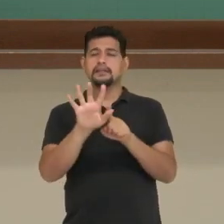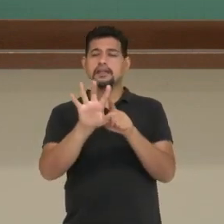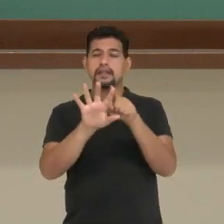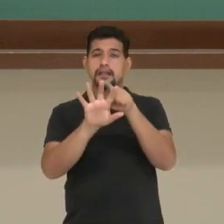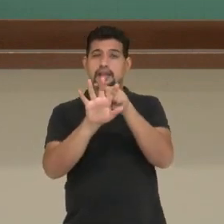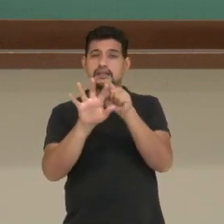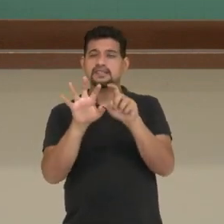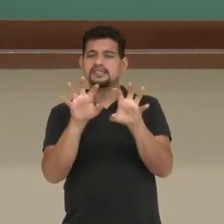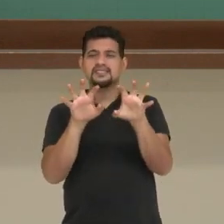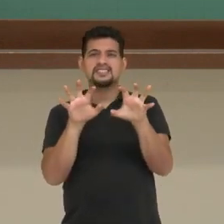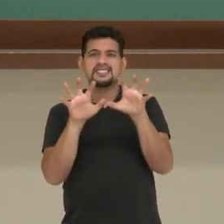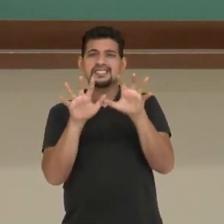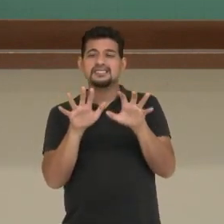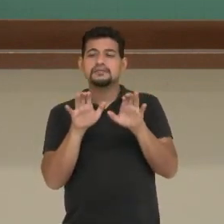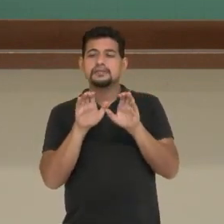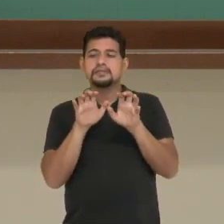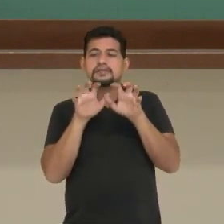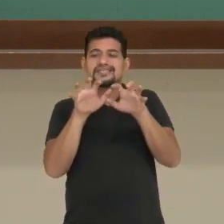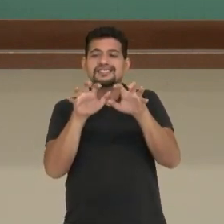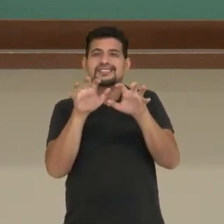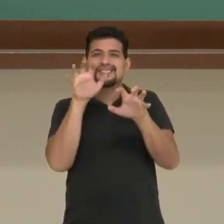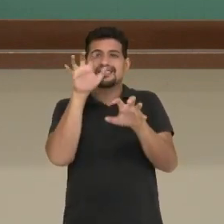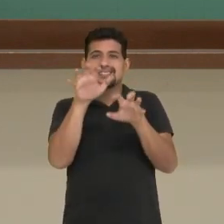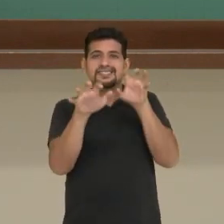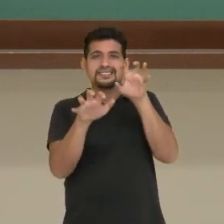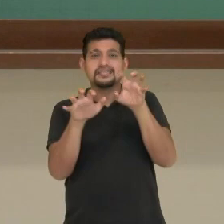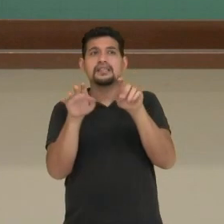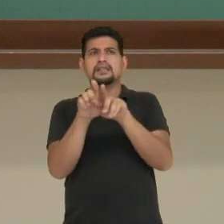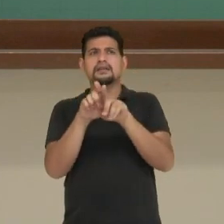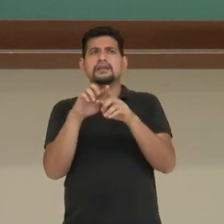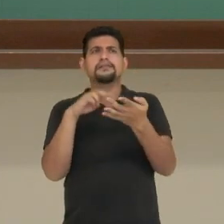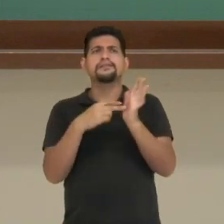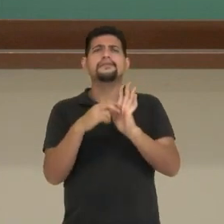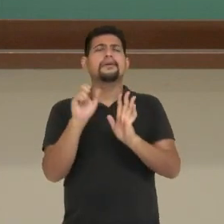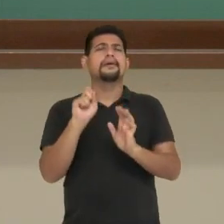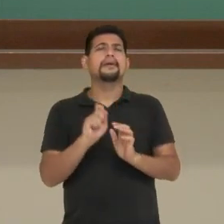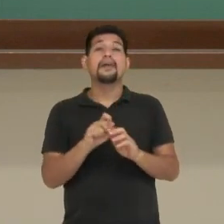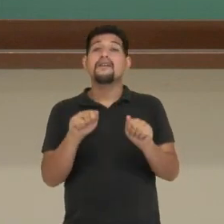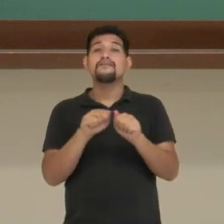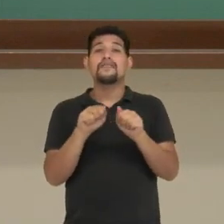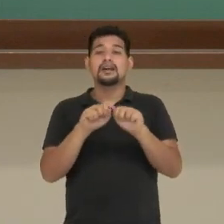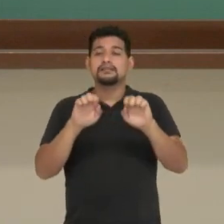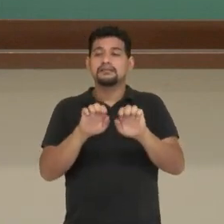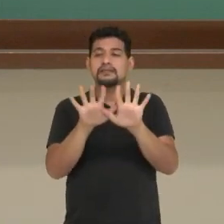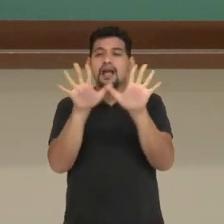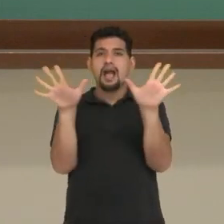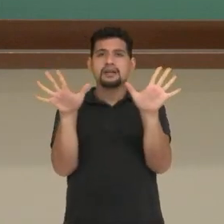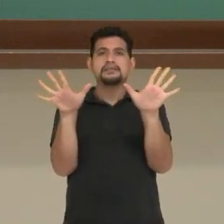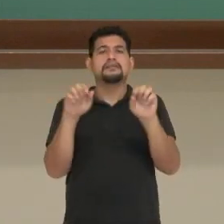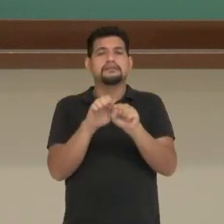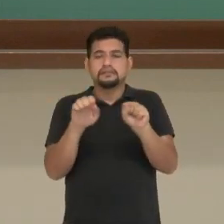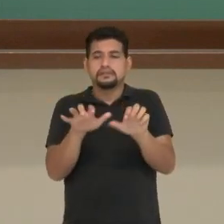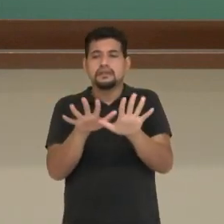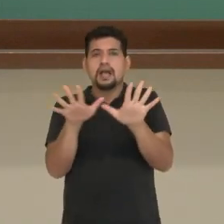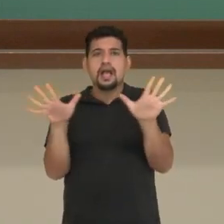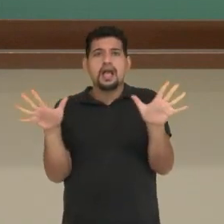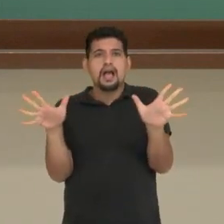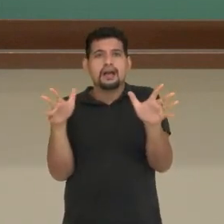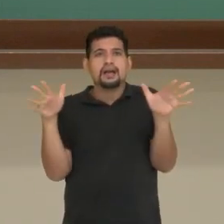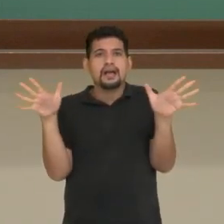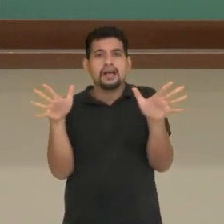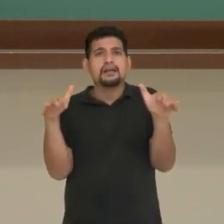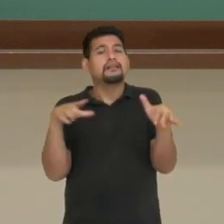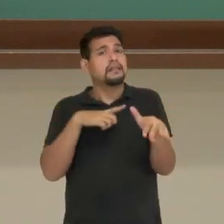vai se estender até as patas e vai se conectar com as laterais do corpo, então vão formar asas. É o único grupo de mamíferos que